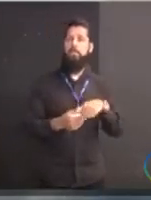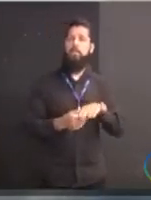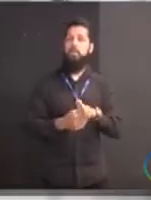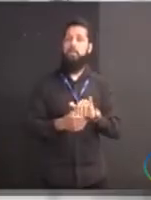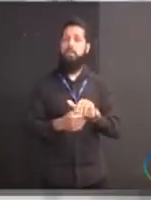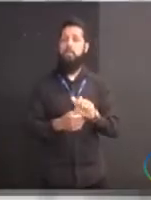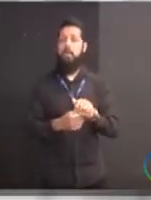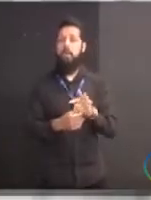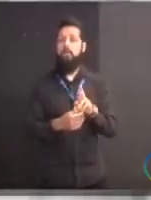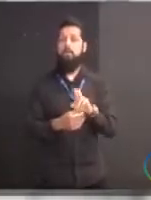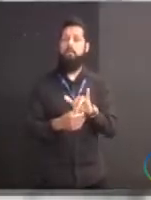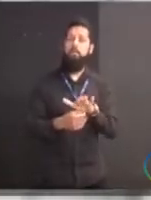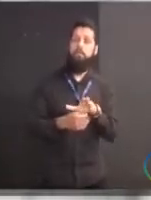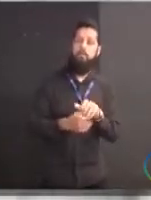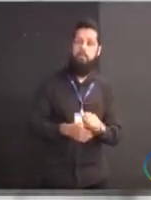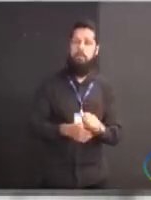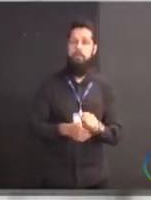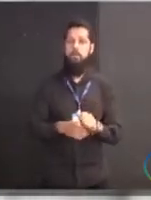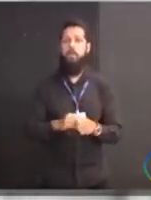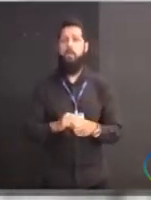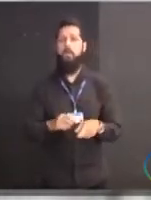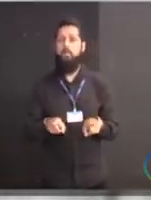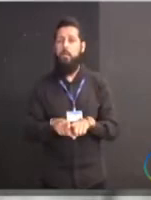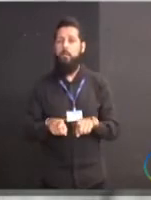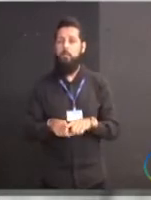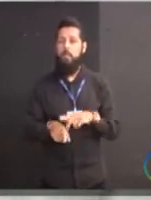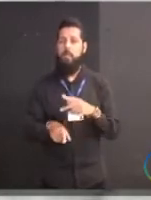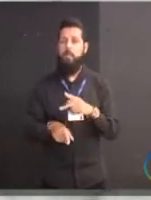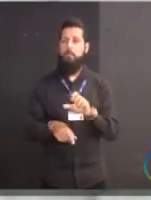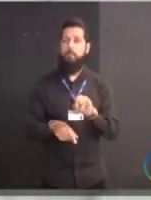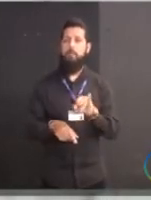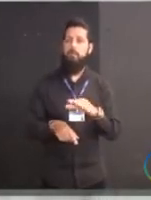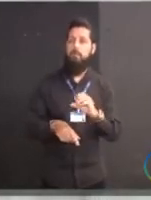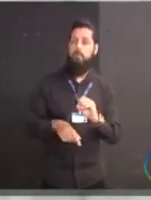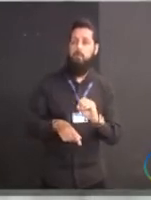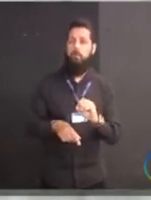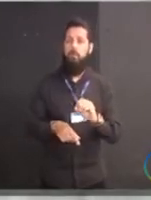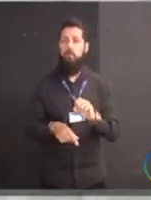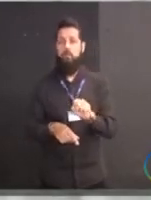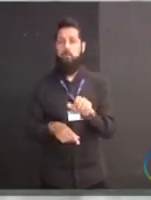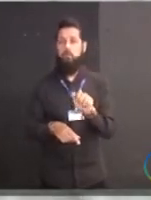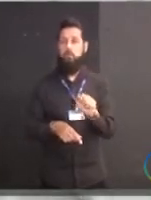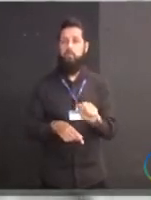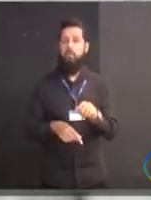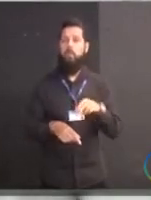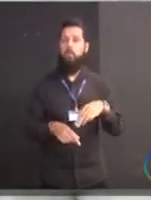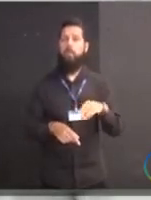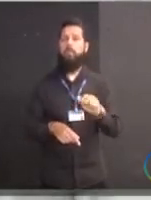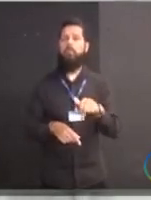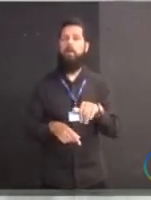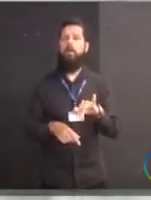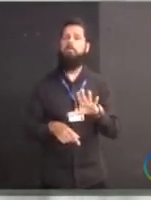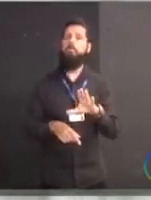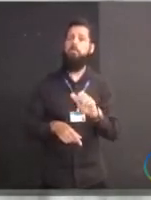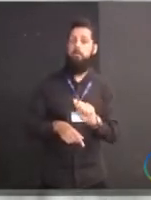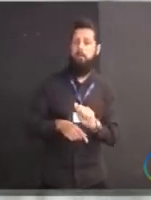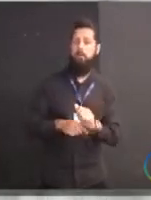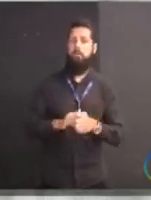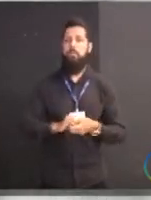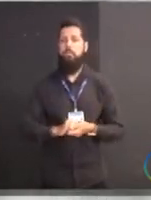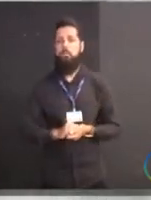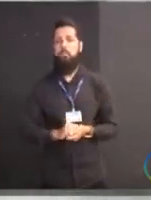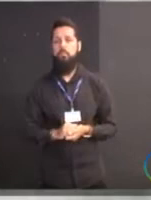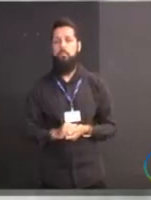aos processos de análise, medicina psicossomática, e por aí nós vamos encontrar